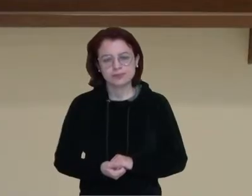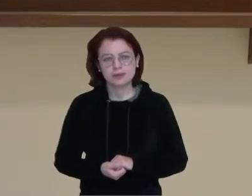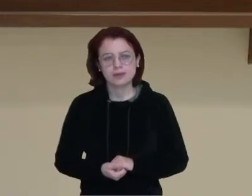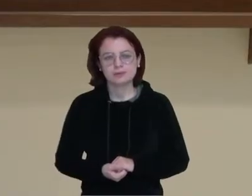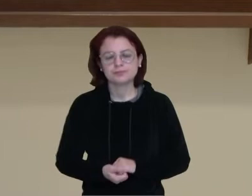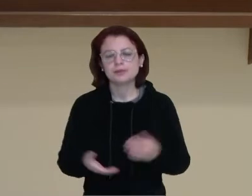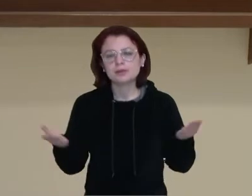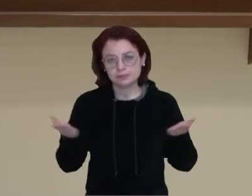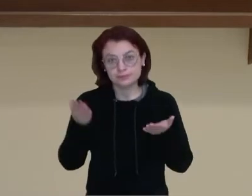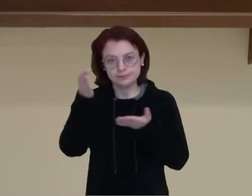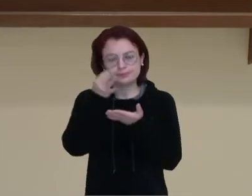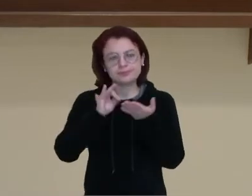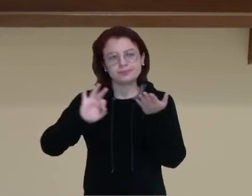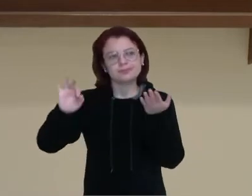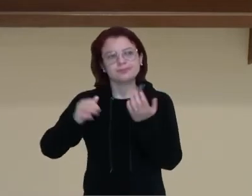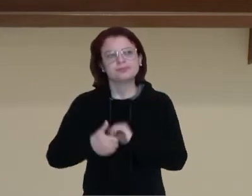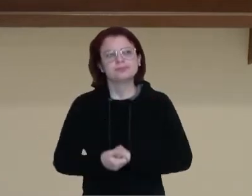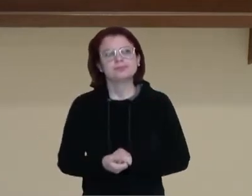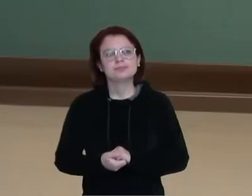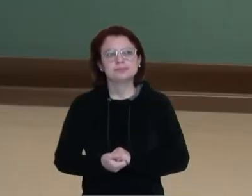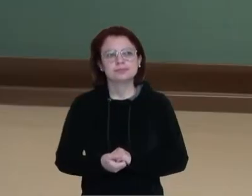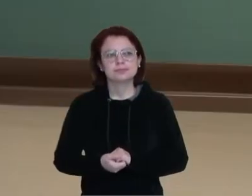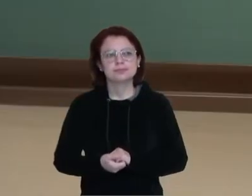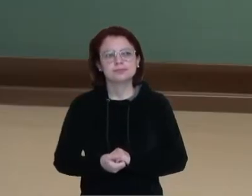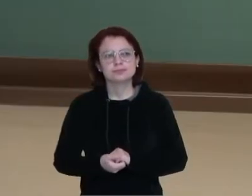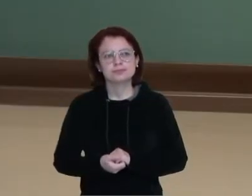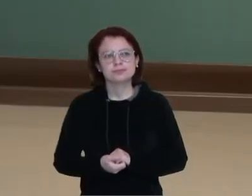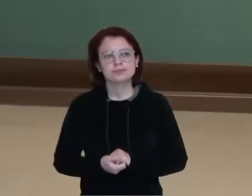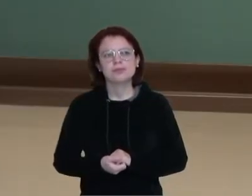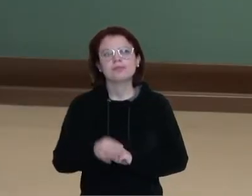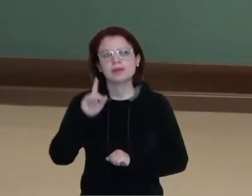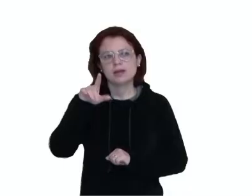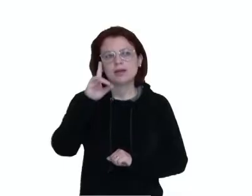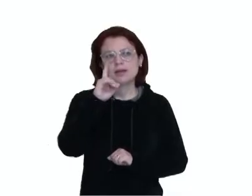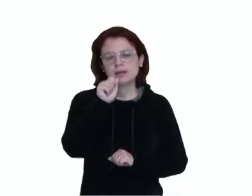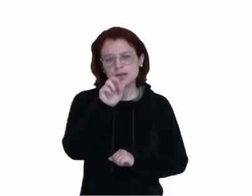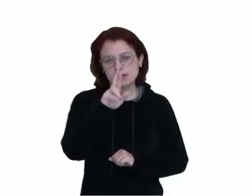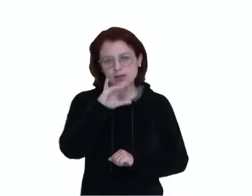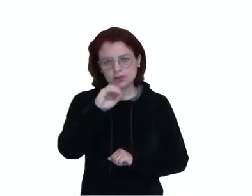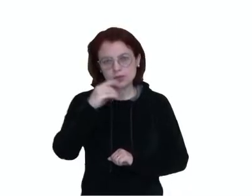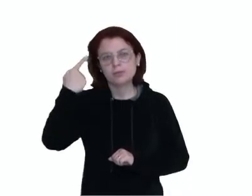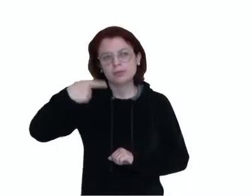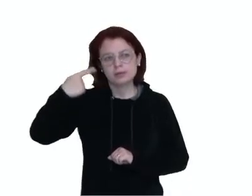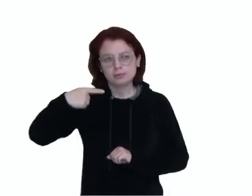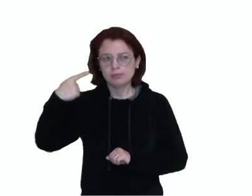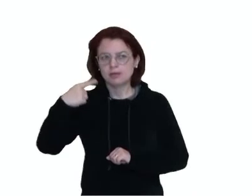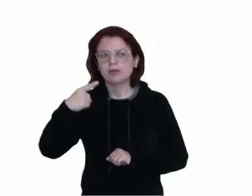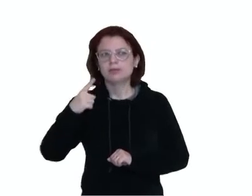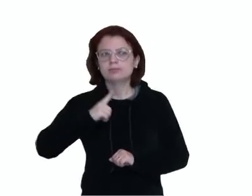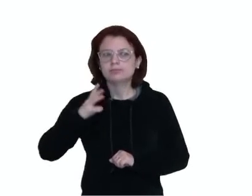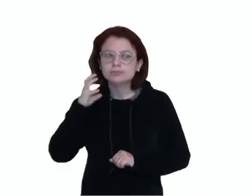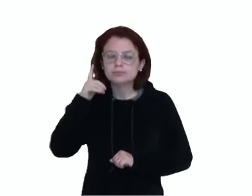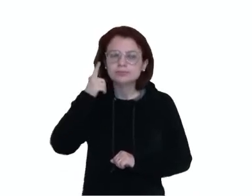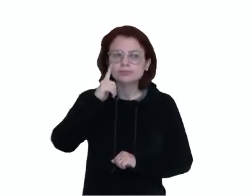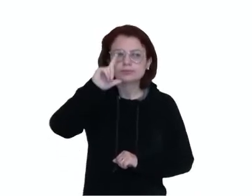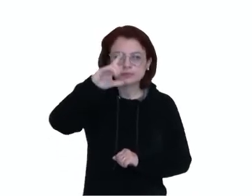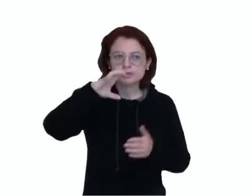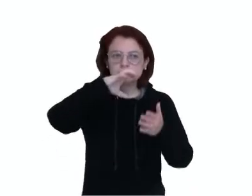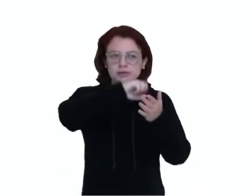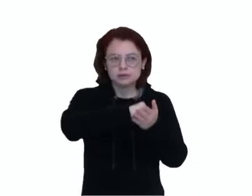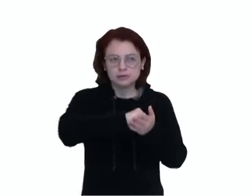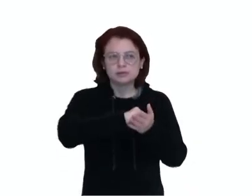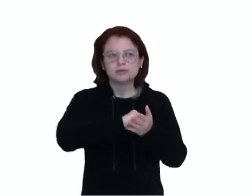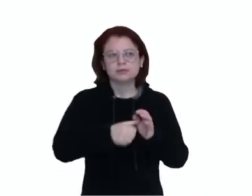Voltamos, bora lá. Foi no reinado de Dário I que o Império Persa atingiu sua extensão máxima territorial, o exército de